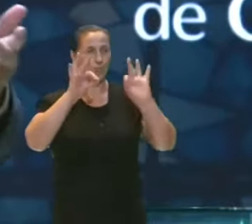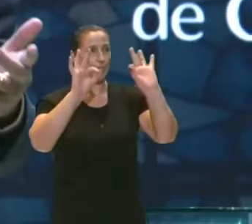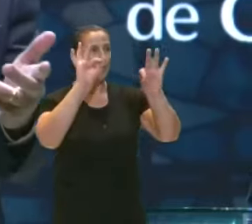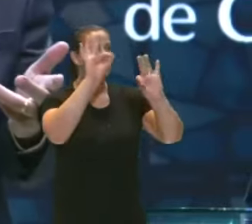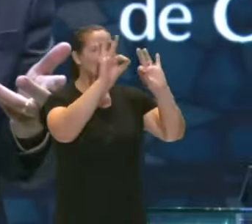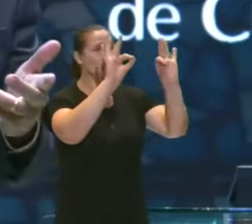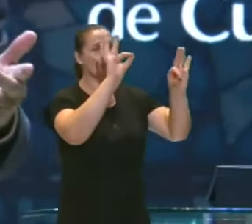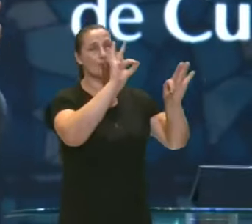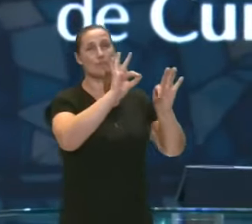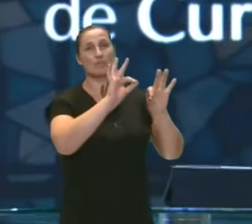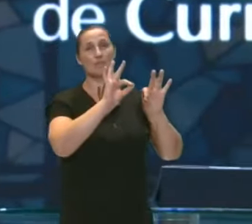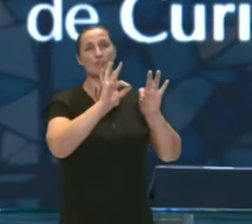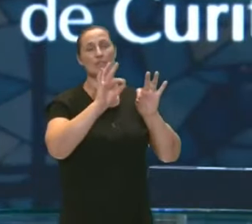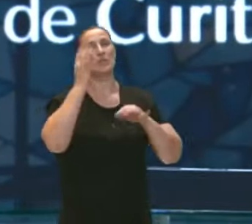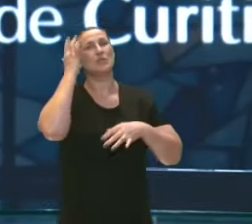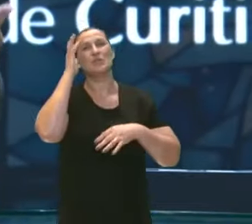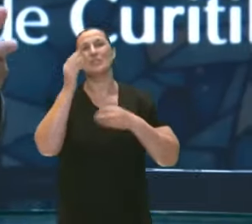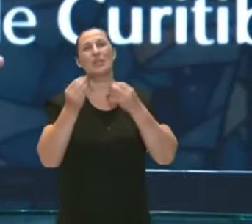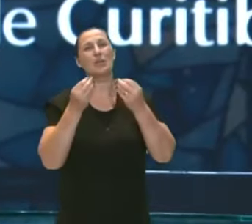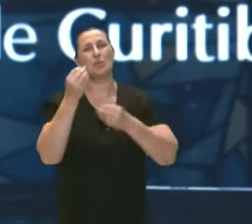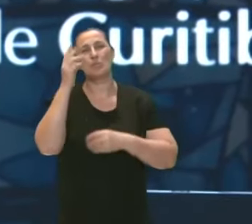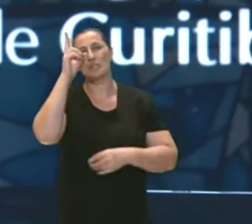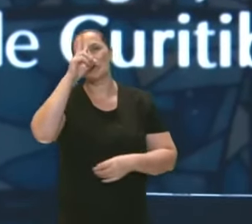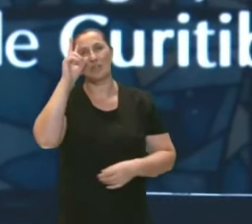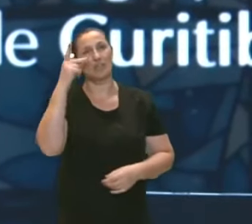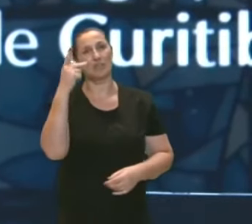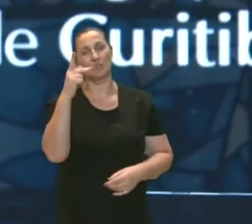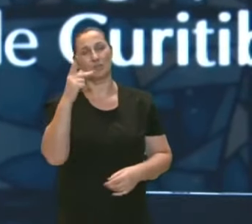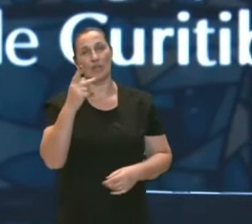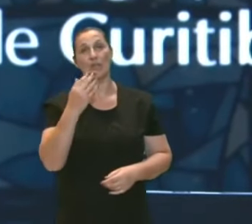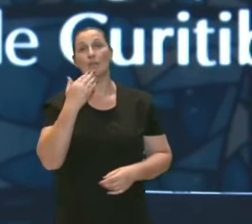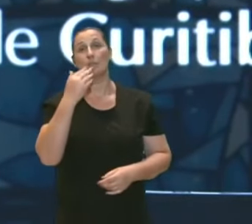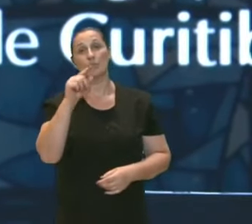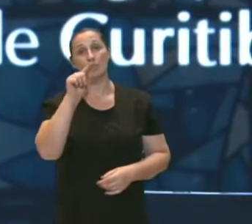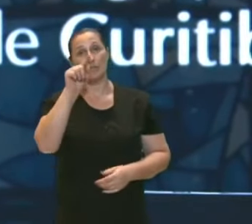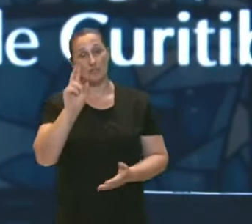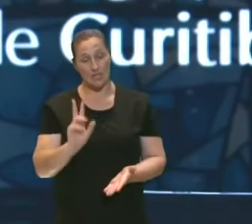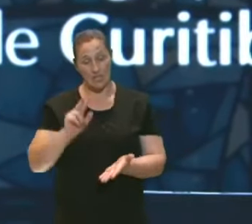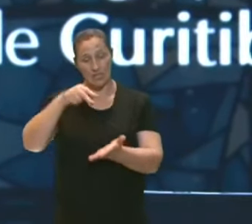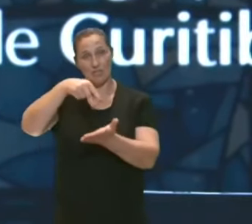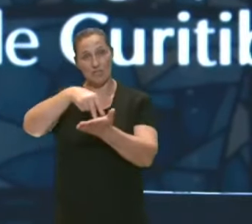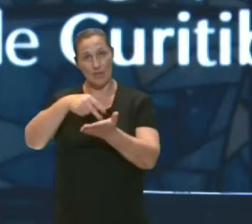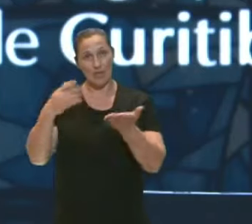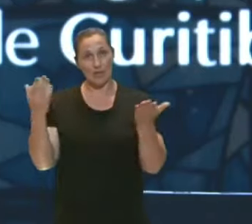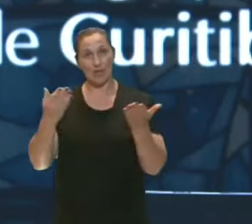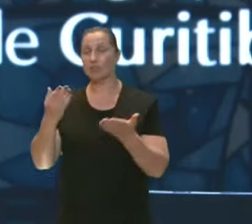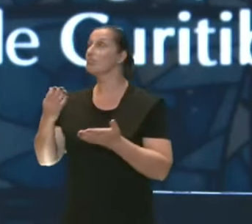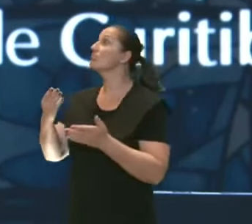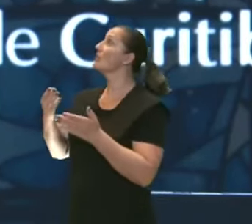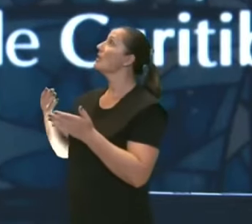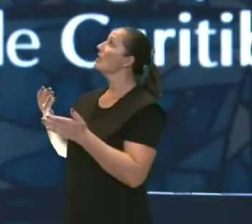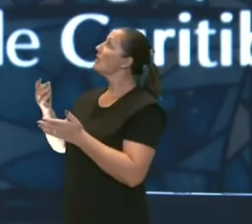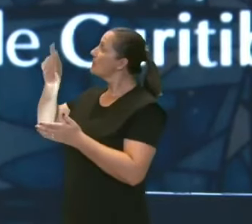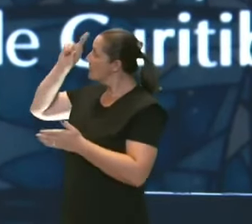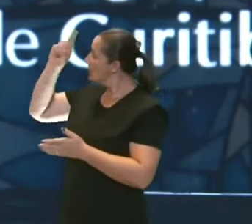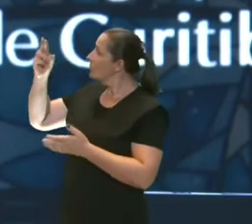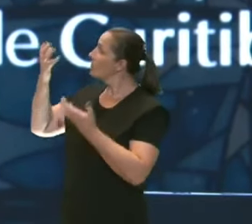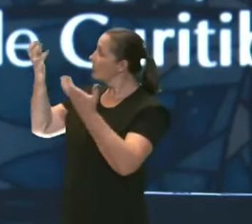sei qual é a tua história, queria te convidar a ficar de pé no seu lugar e dizer, Senhor, eu quero fazer compromissos contigo